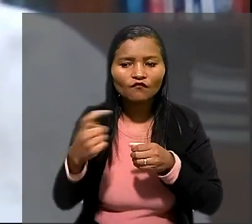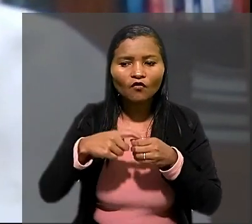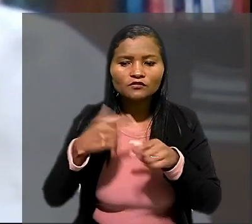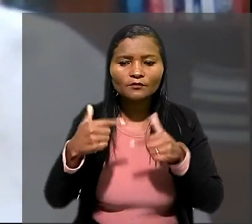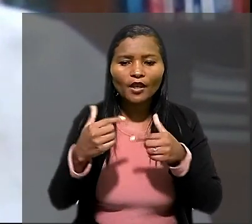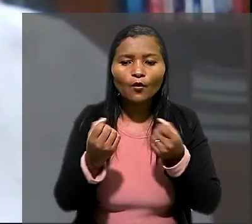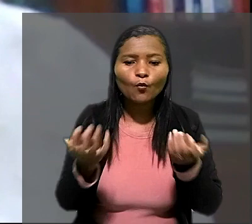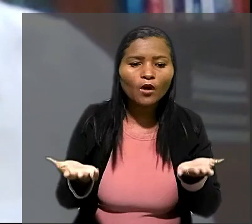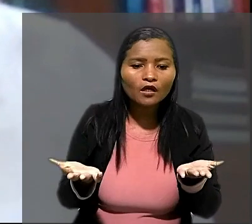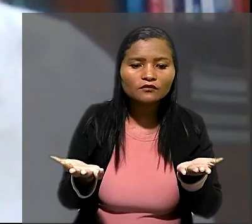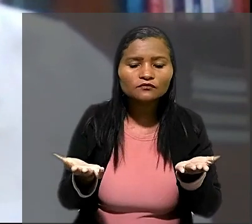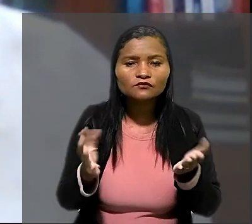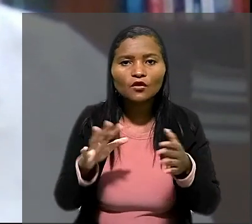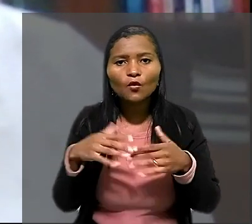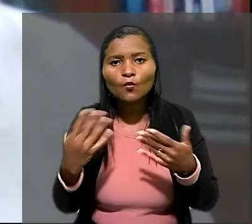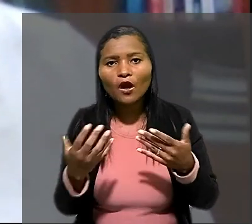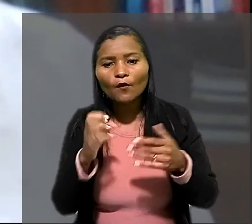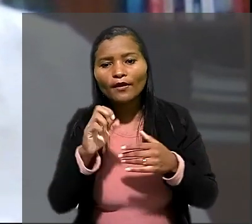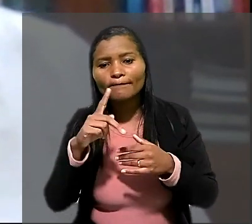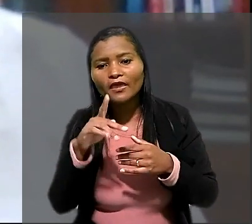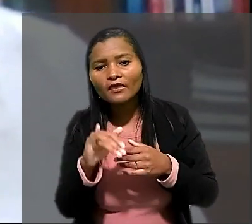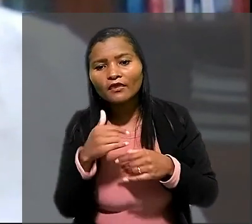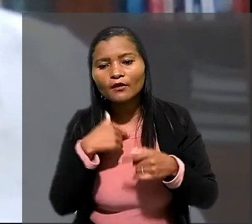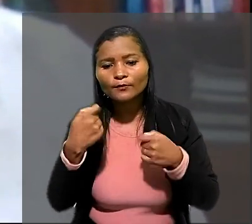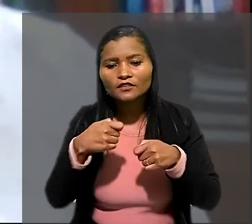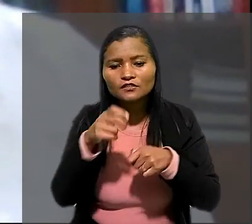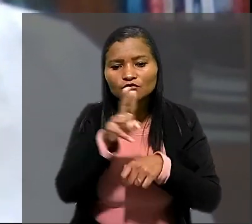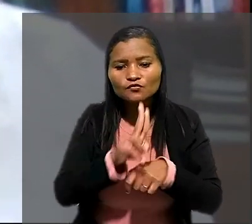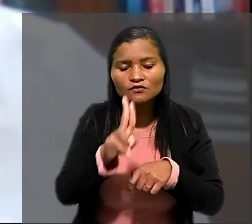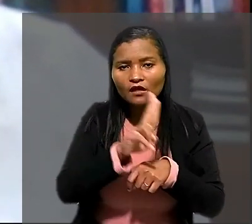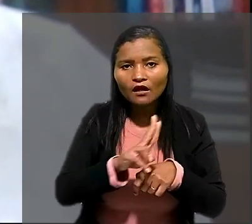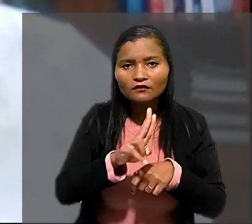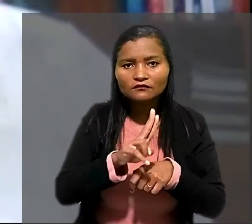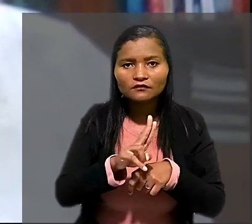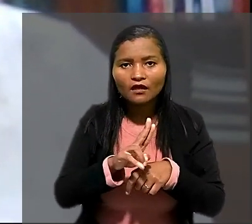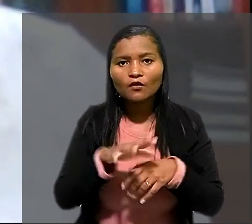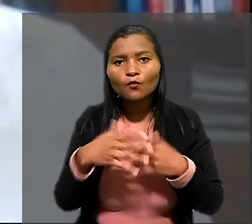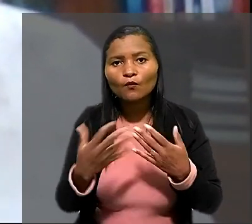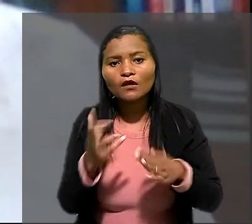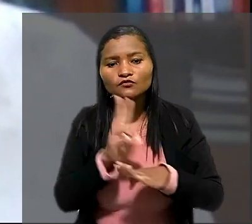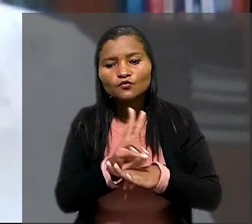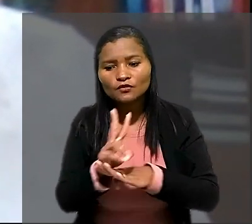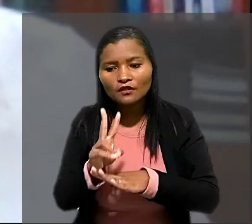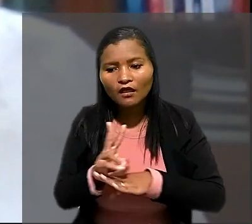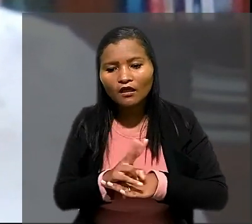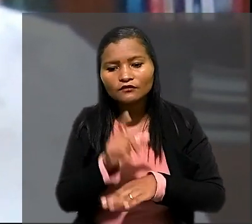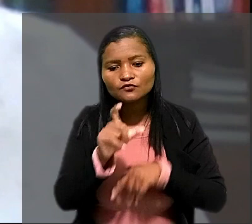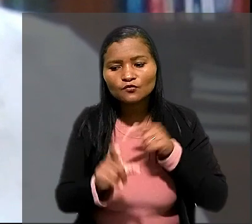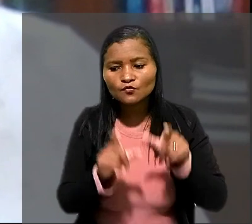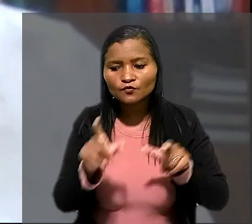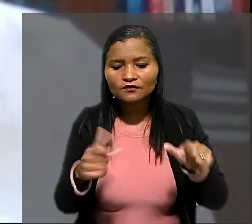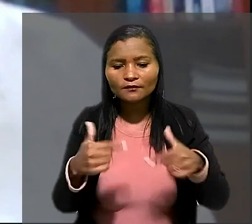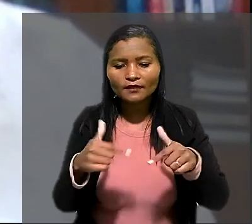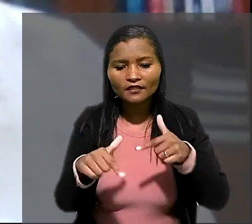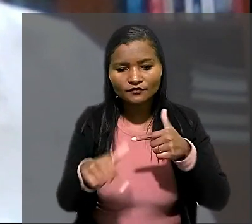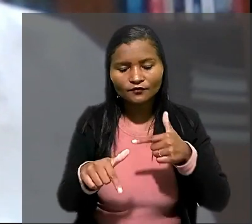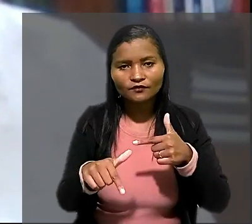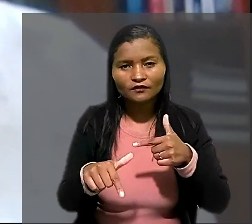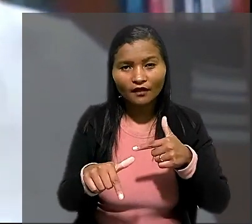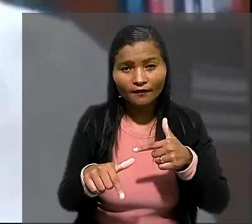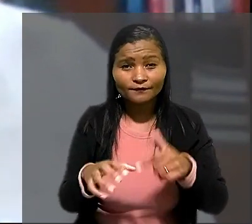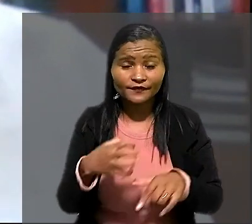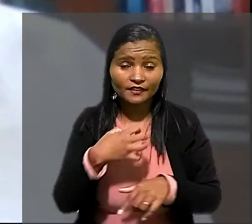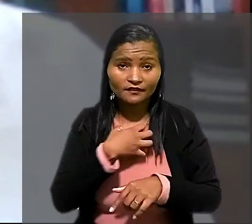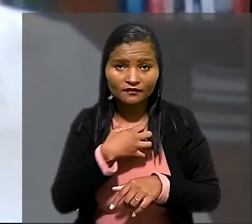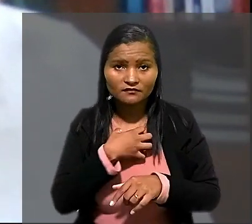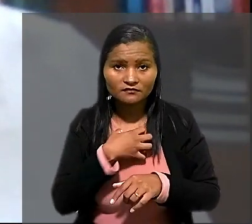quando devo voltar, qual o equipamento de proteção individual que é necessário, quais os cuidados com o trabalhador.